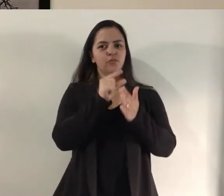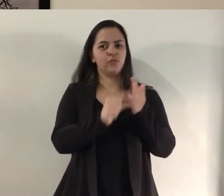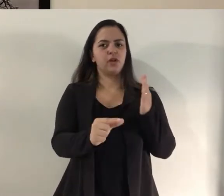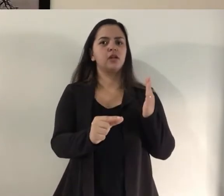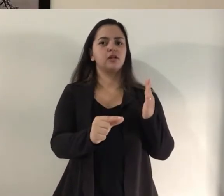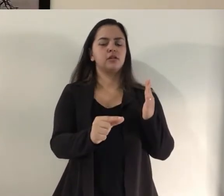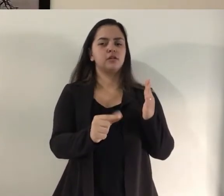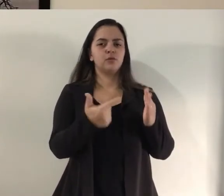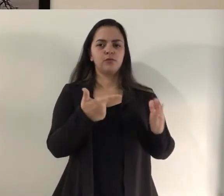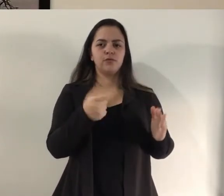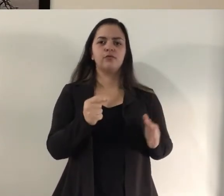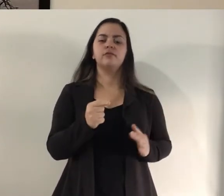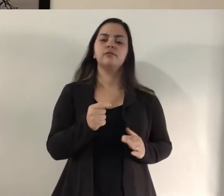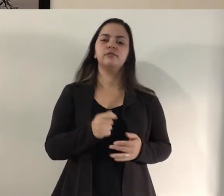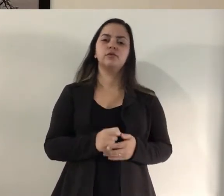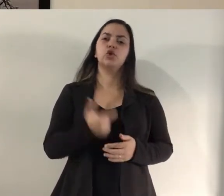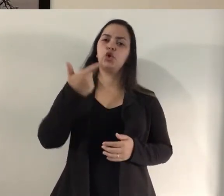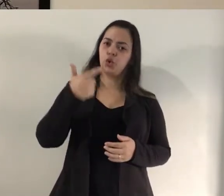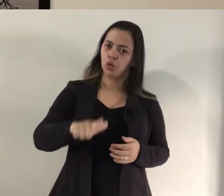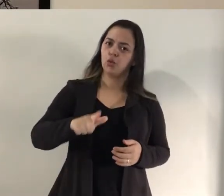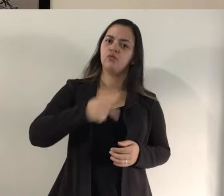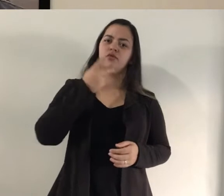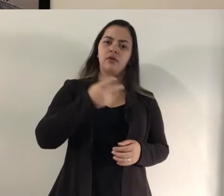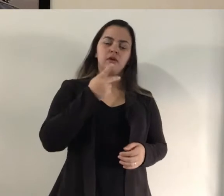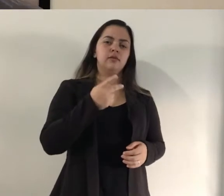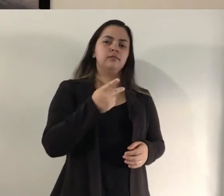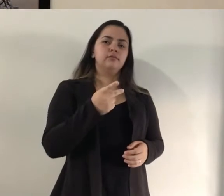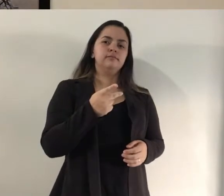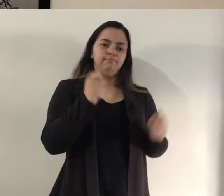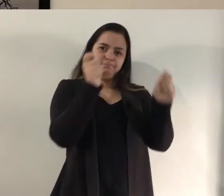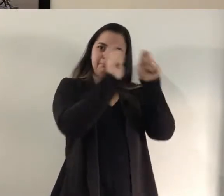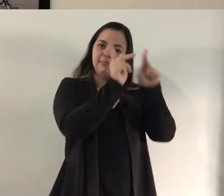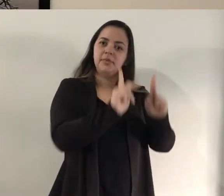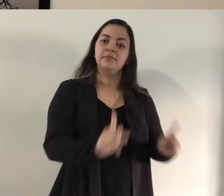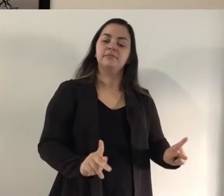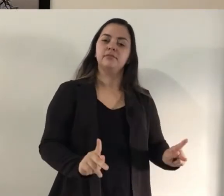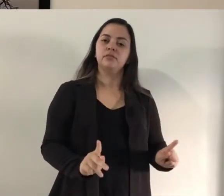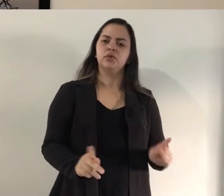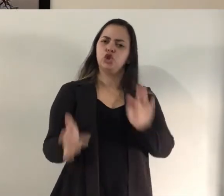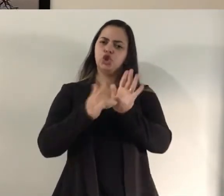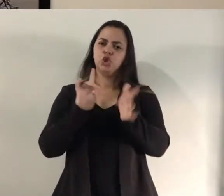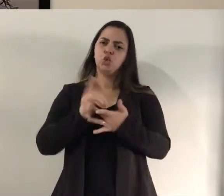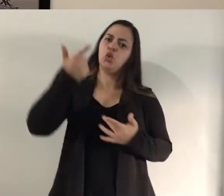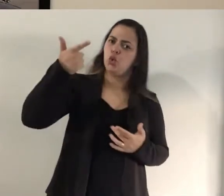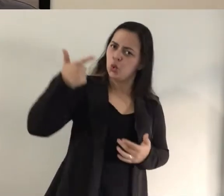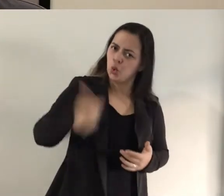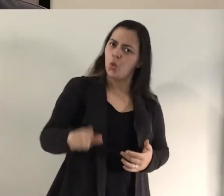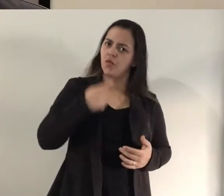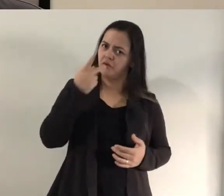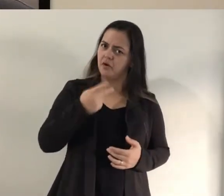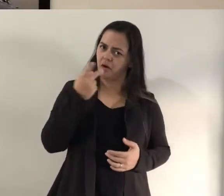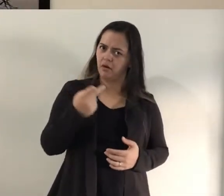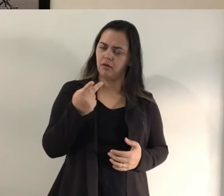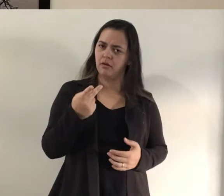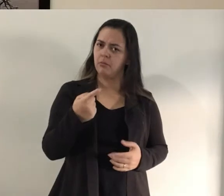ele repete novamente a saudação. O fato de Jesus repetir essa saudação é para que os discípulos